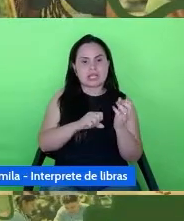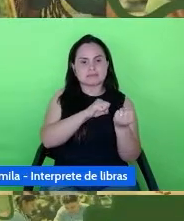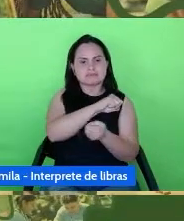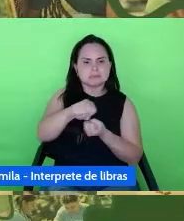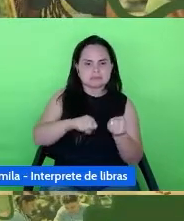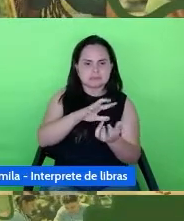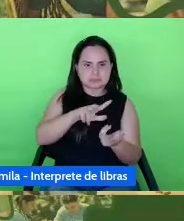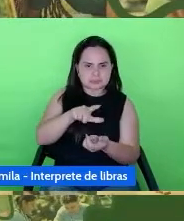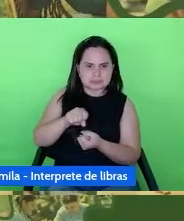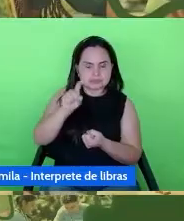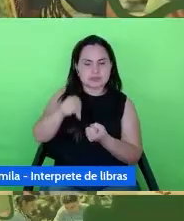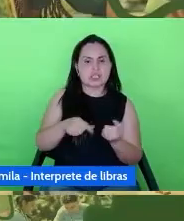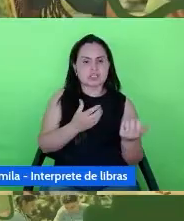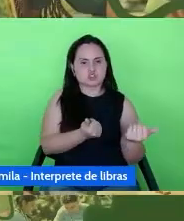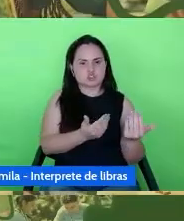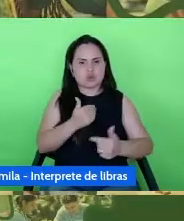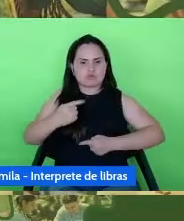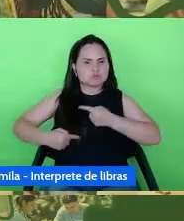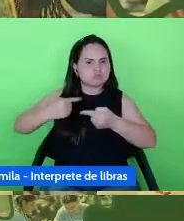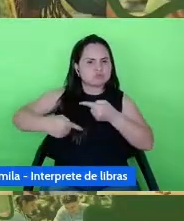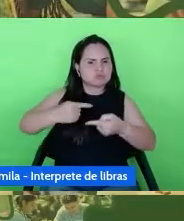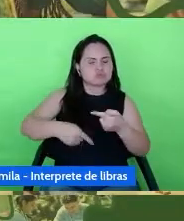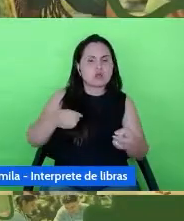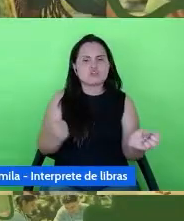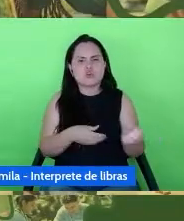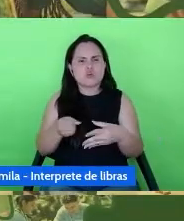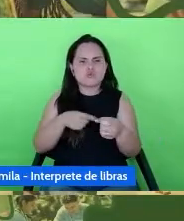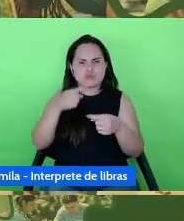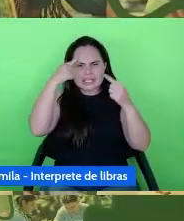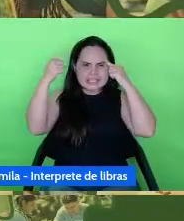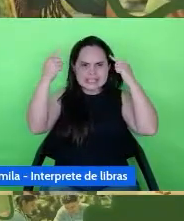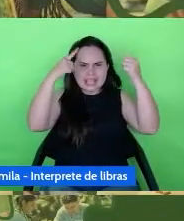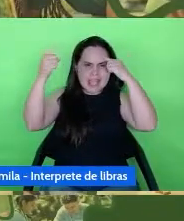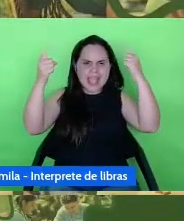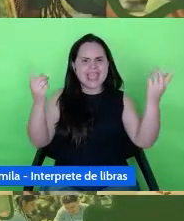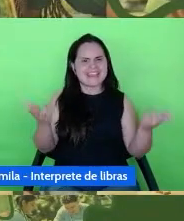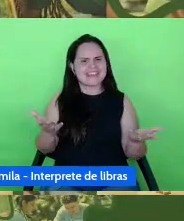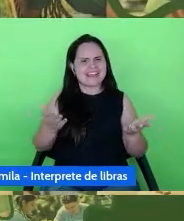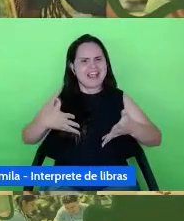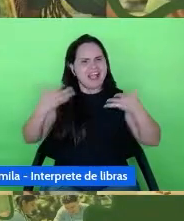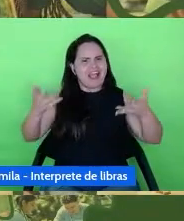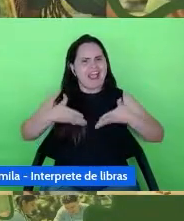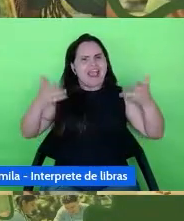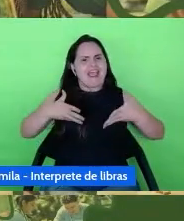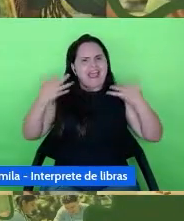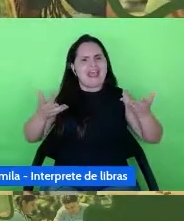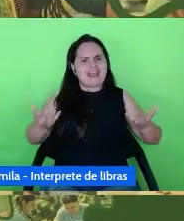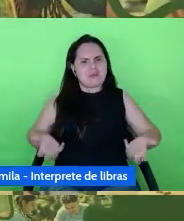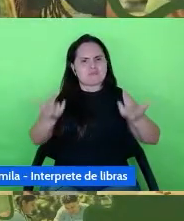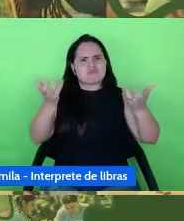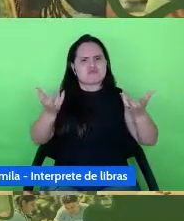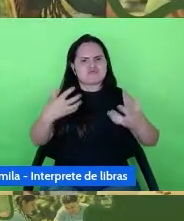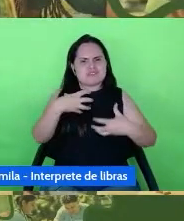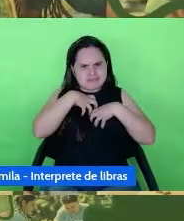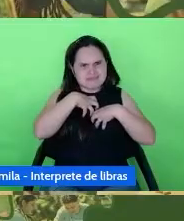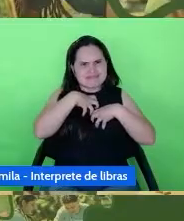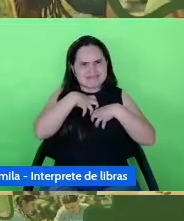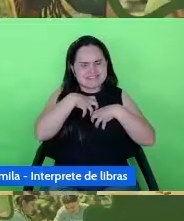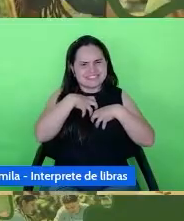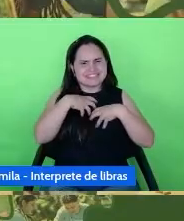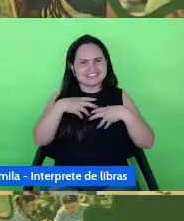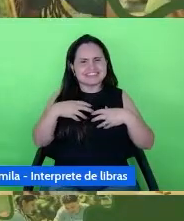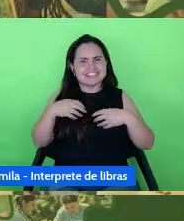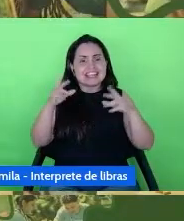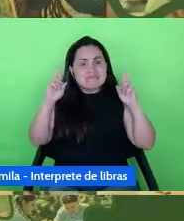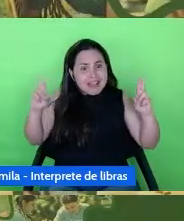novas gerações trazendo novas ideias, trazendo energias, trazendo emoções,